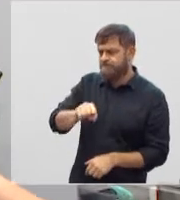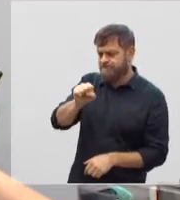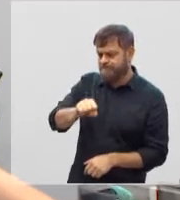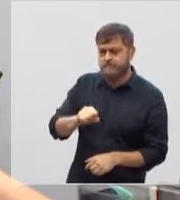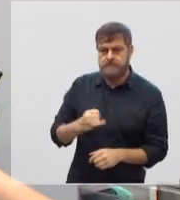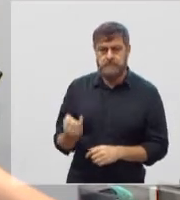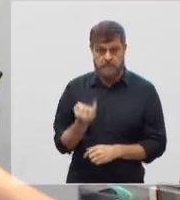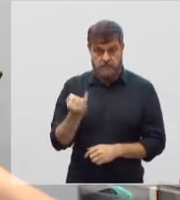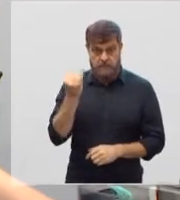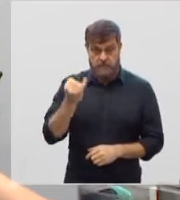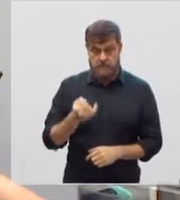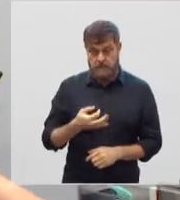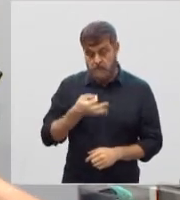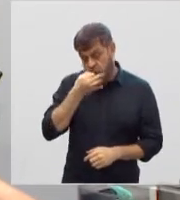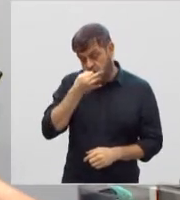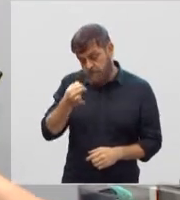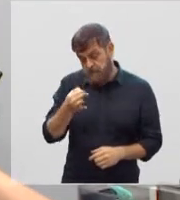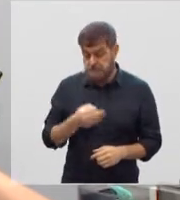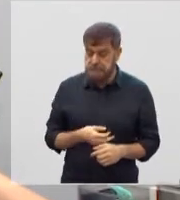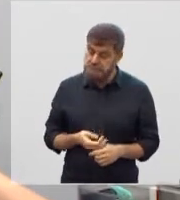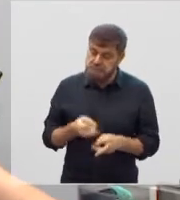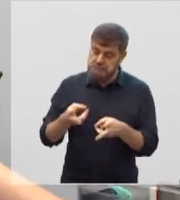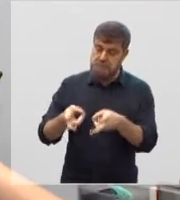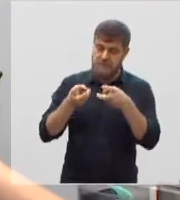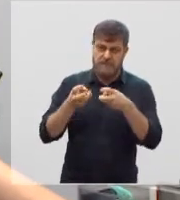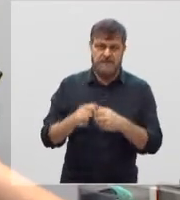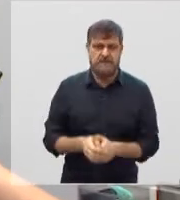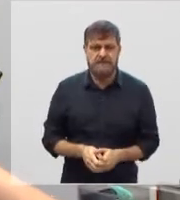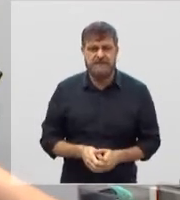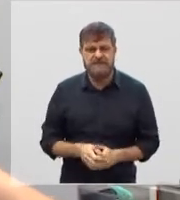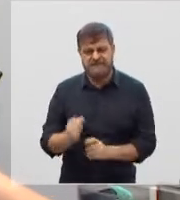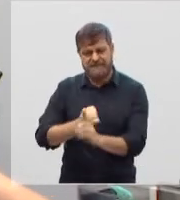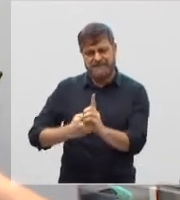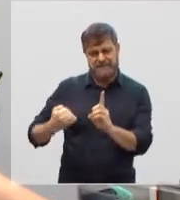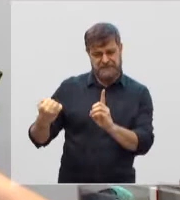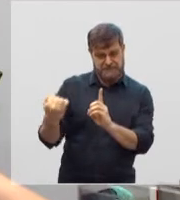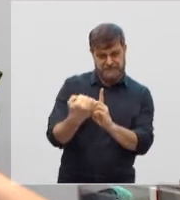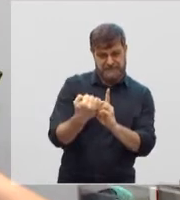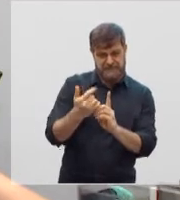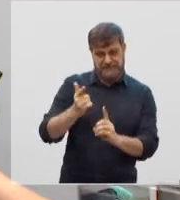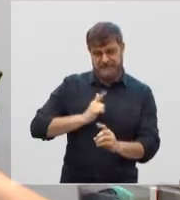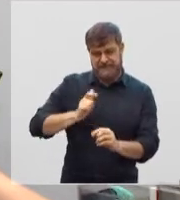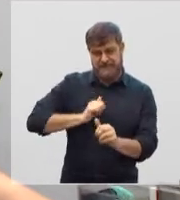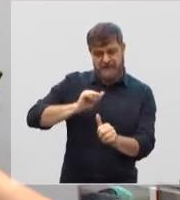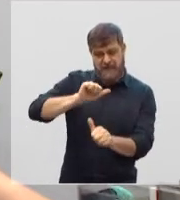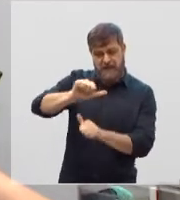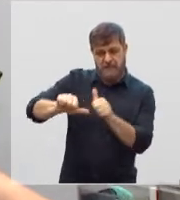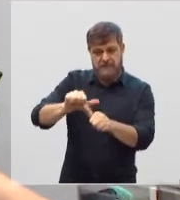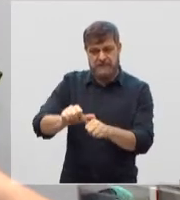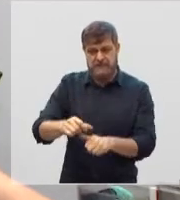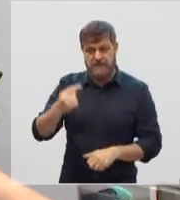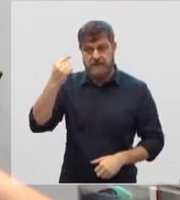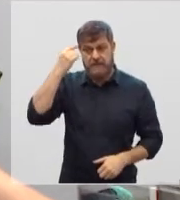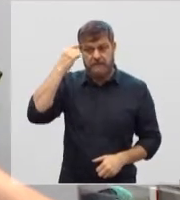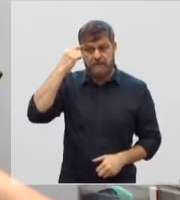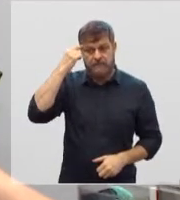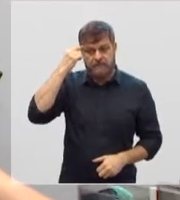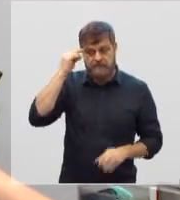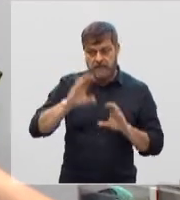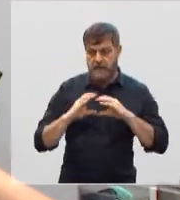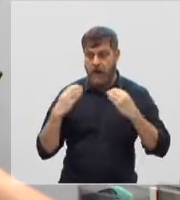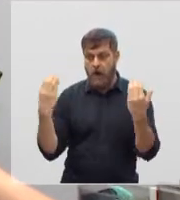mudanças bastante importantes, porque eu percebo que há uma mudança mais com um pensamento